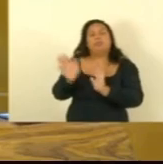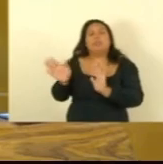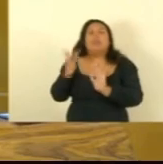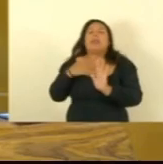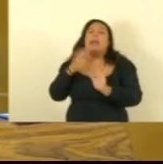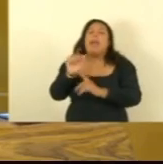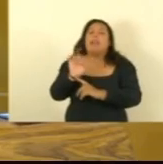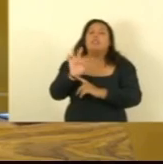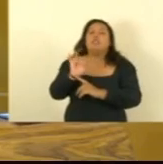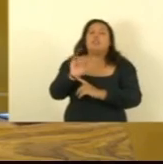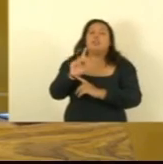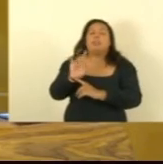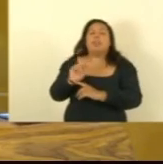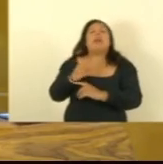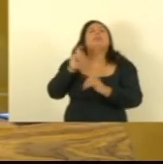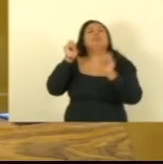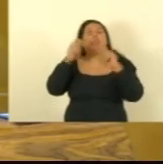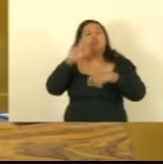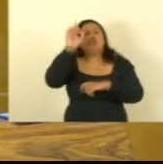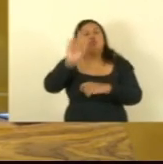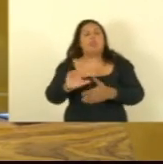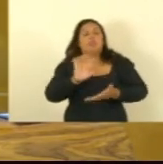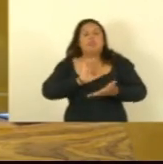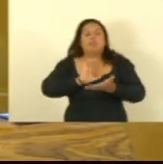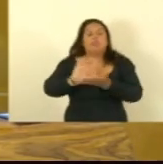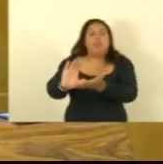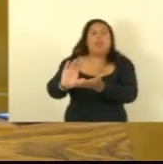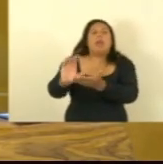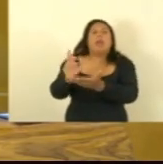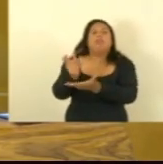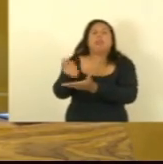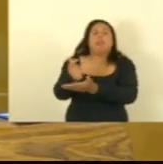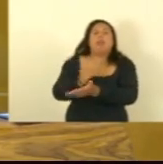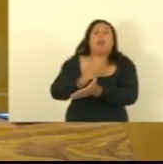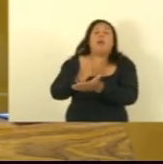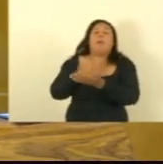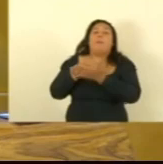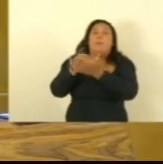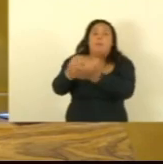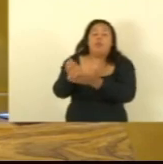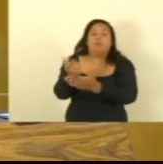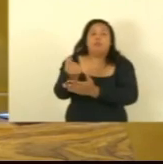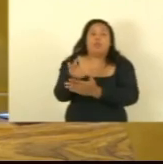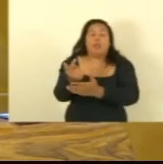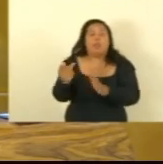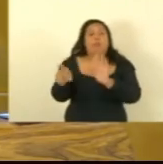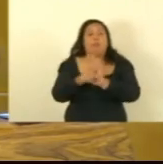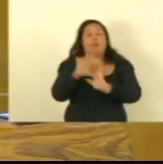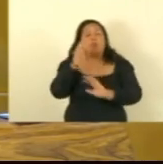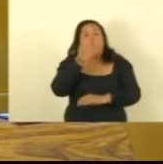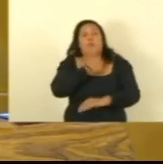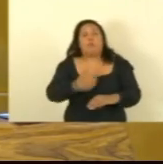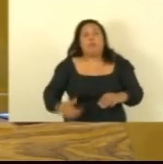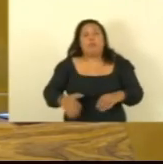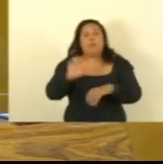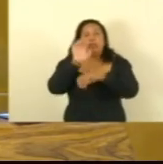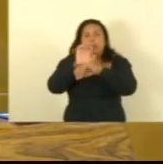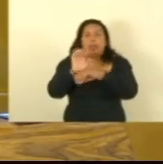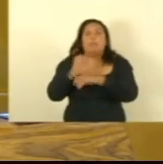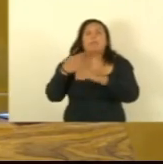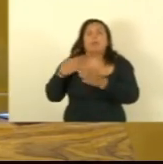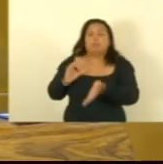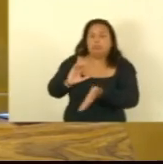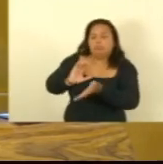de receber uma ajuda financeira custeada pelo governo do estado para ser investido